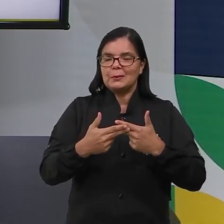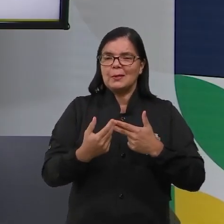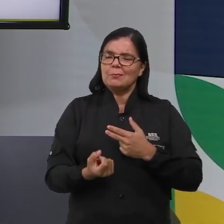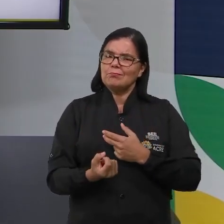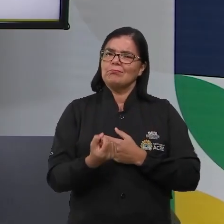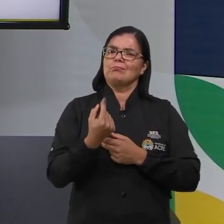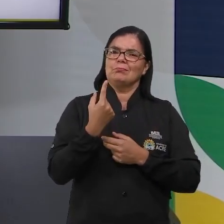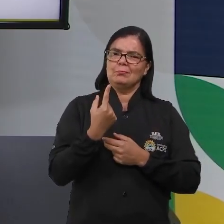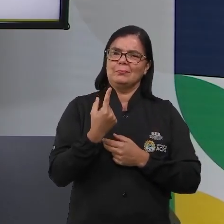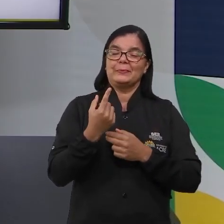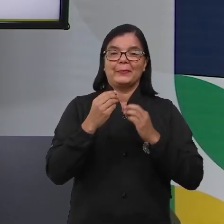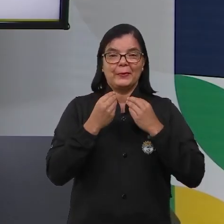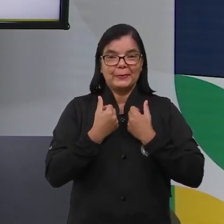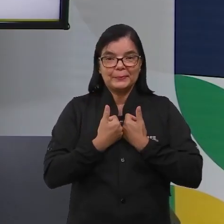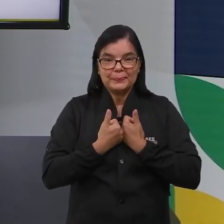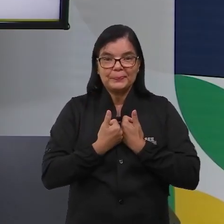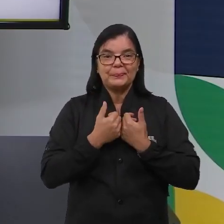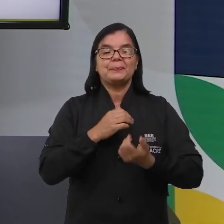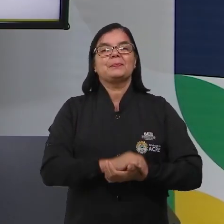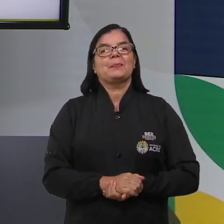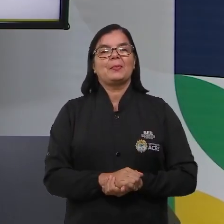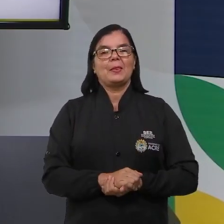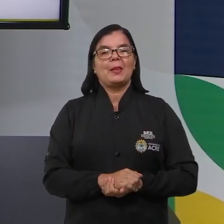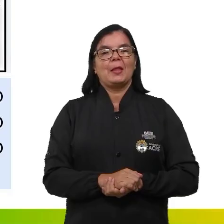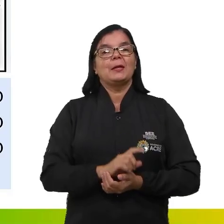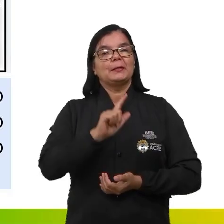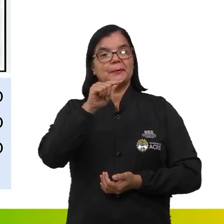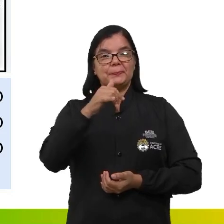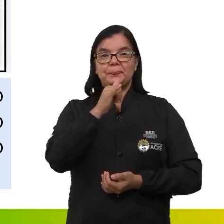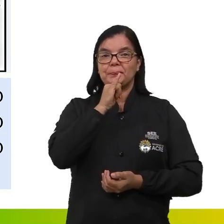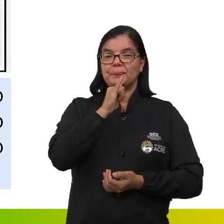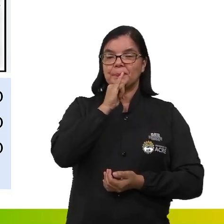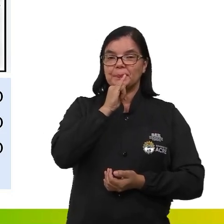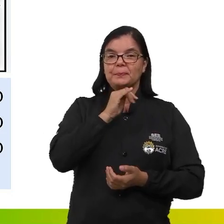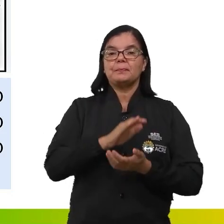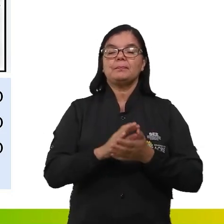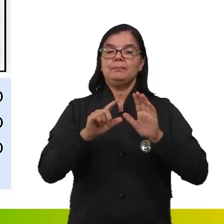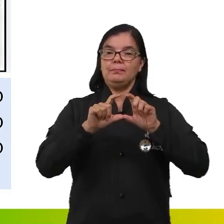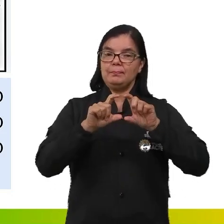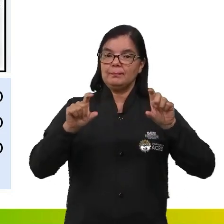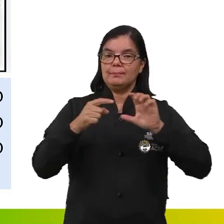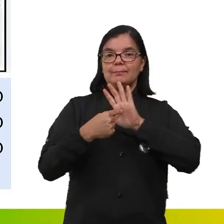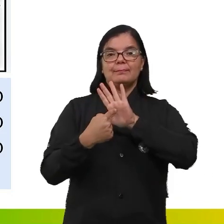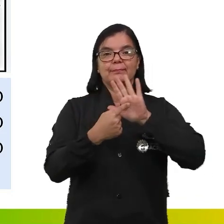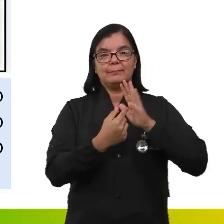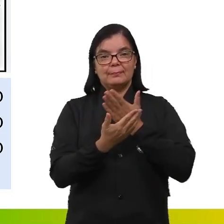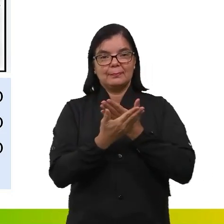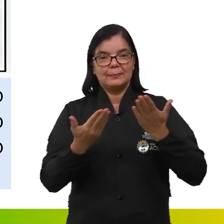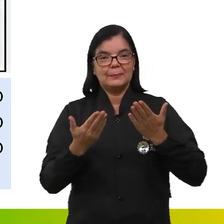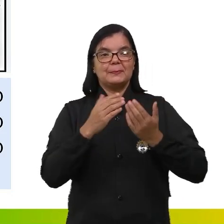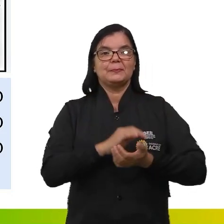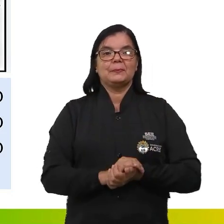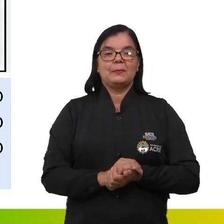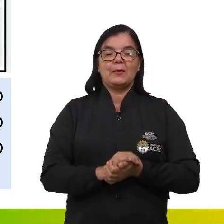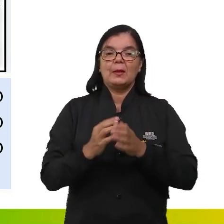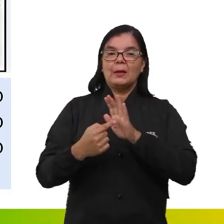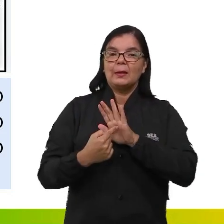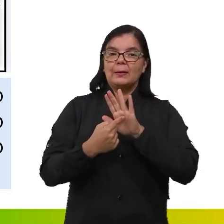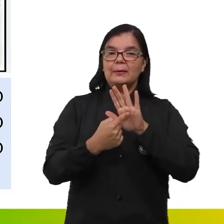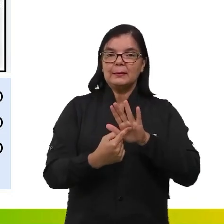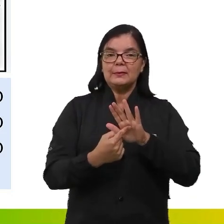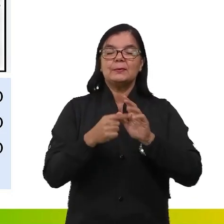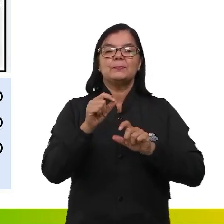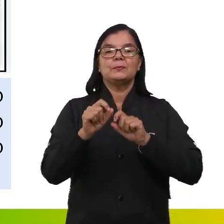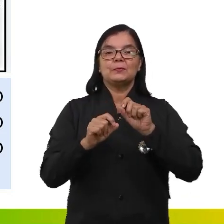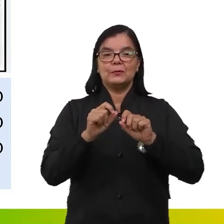a acontecer, tá certo, pessoal? E aí eu tenho esse outro exemplo que aparece para vocês, para mostrar